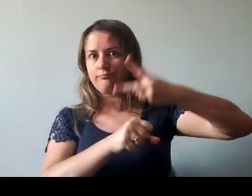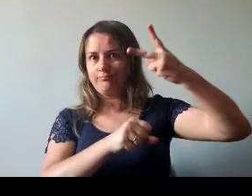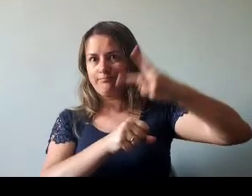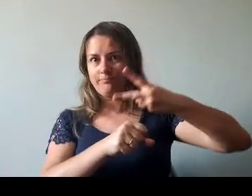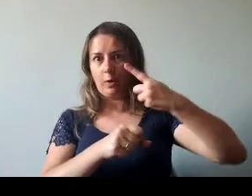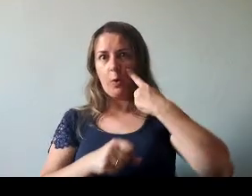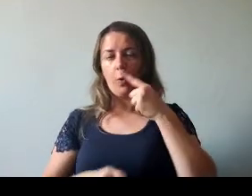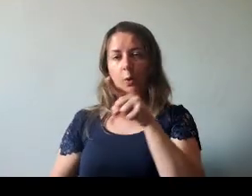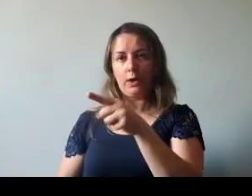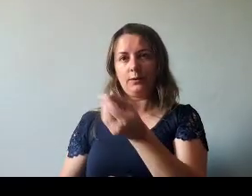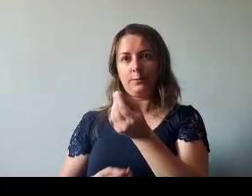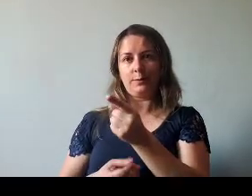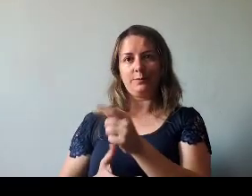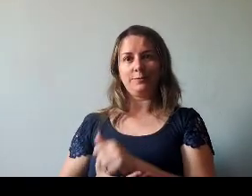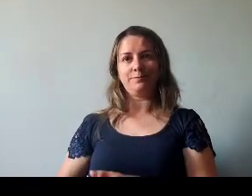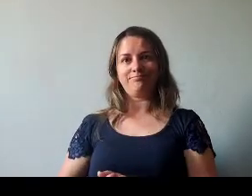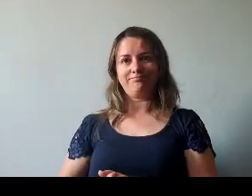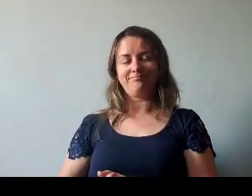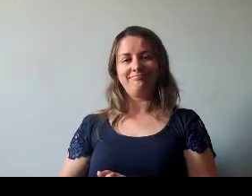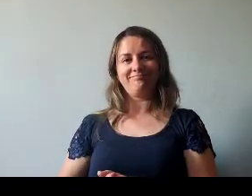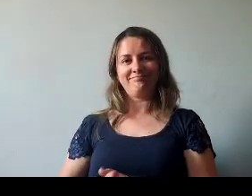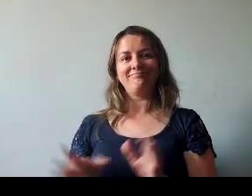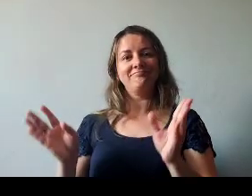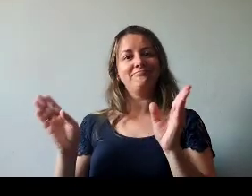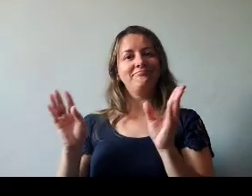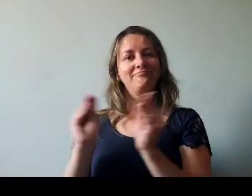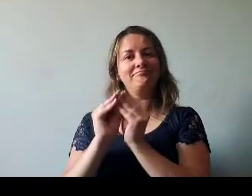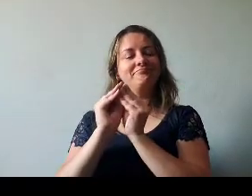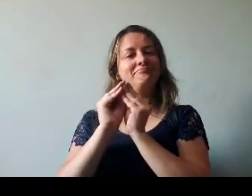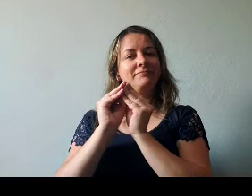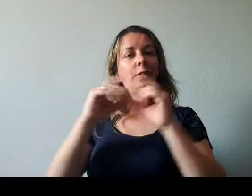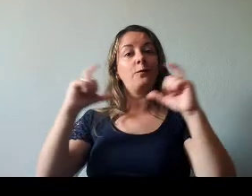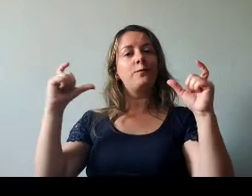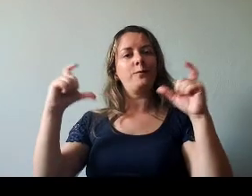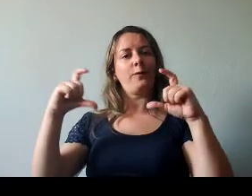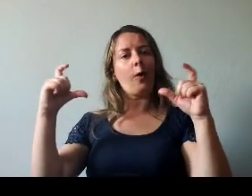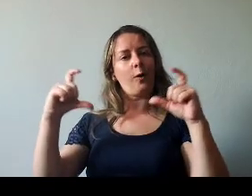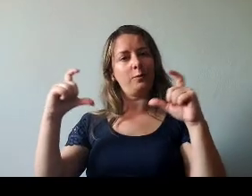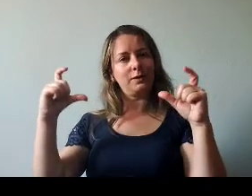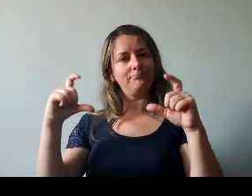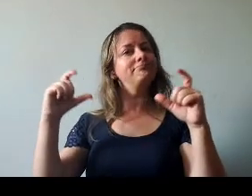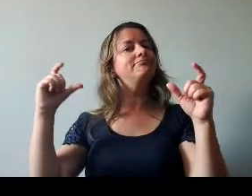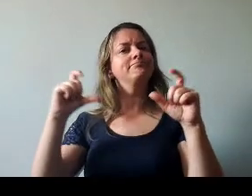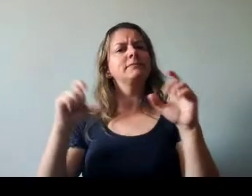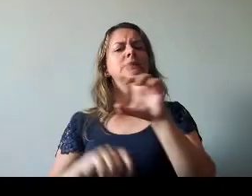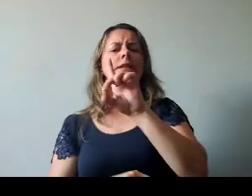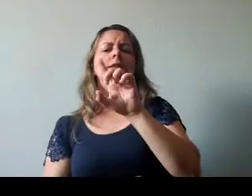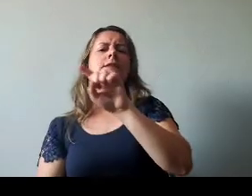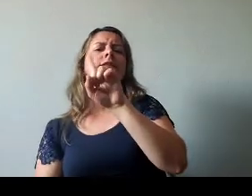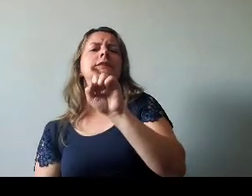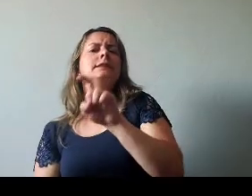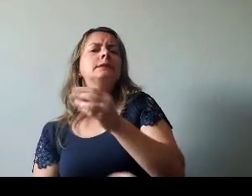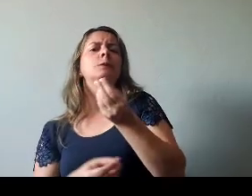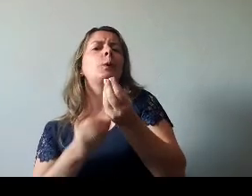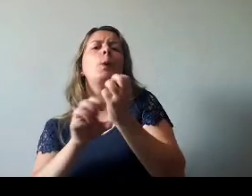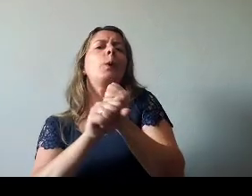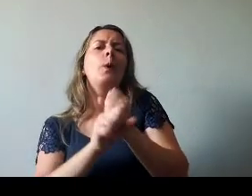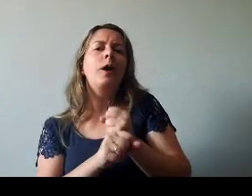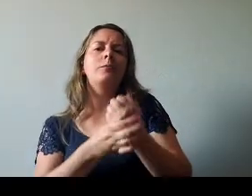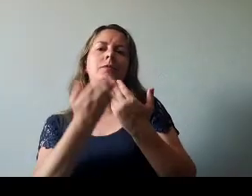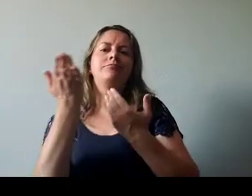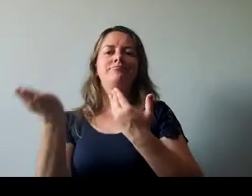sobre 2, tcharam, fórmula de calcular a distância para movimento uniformemente variado.